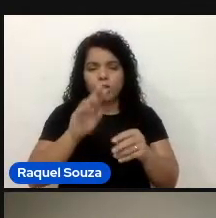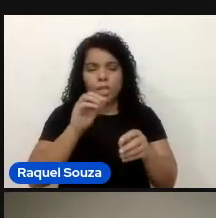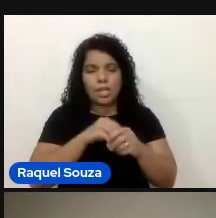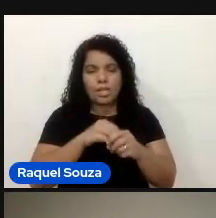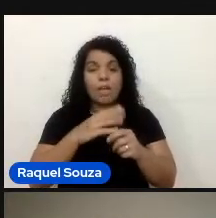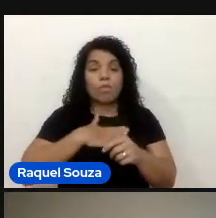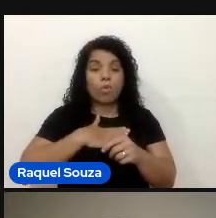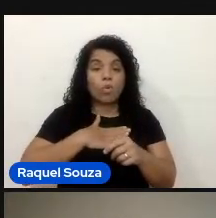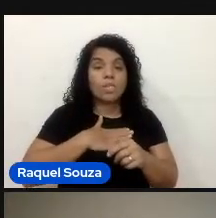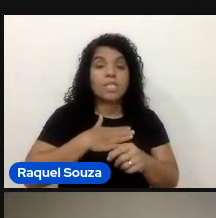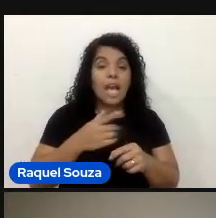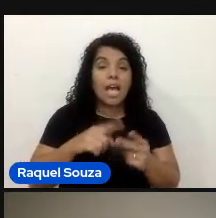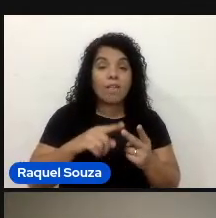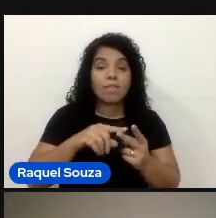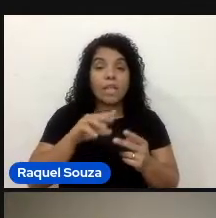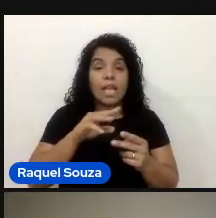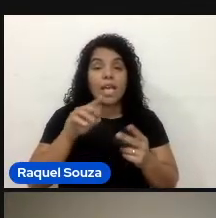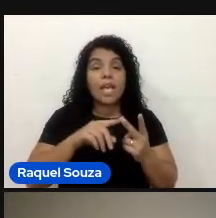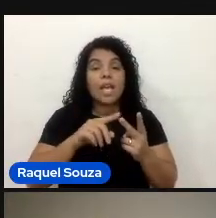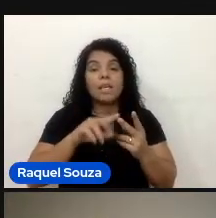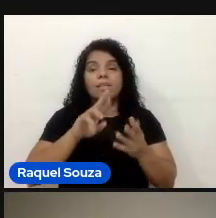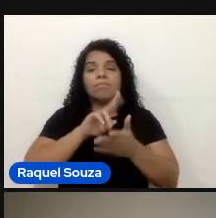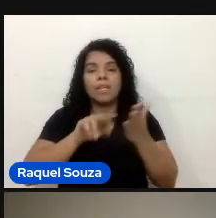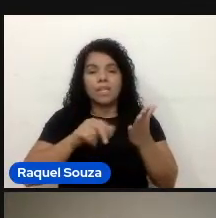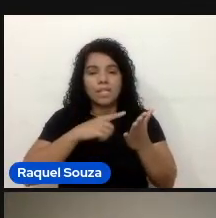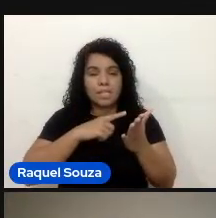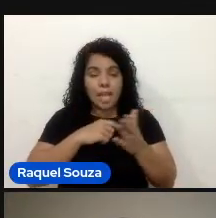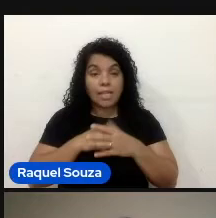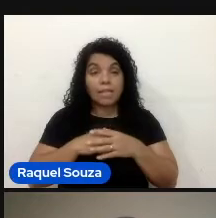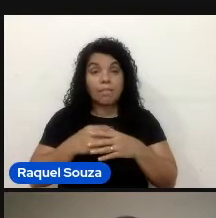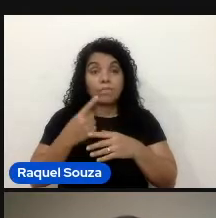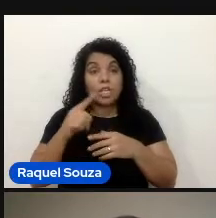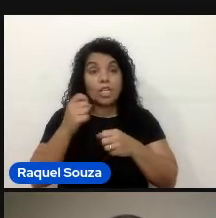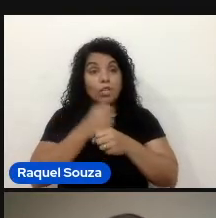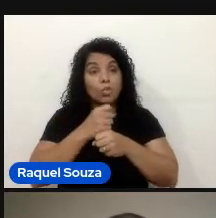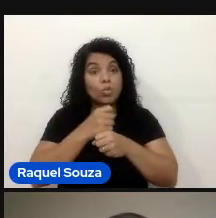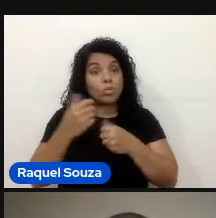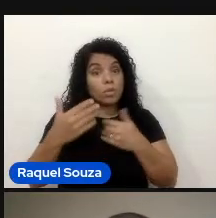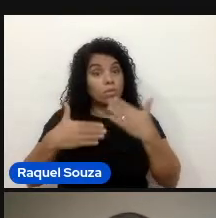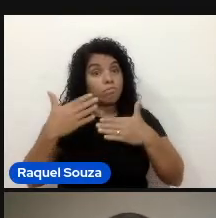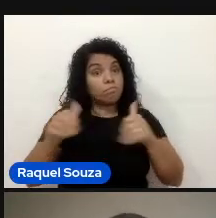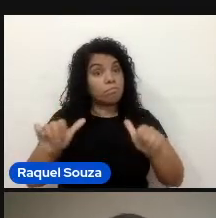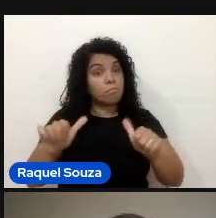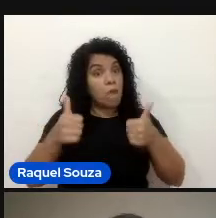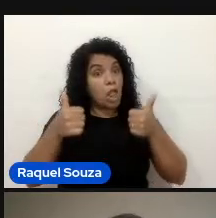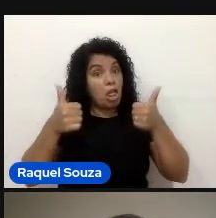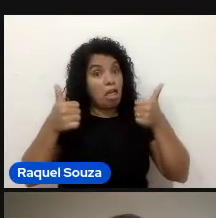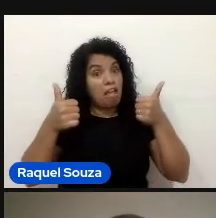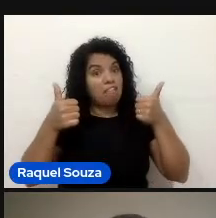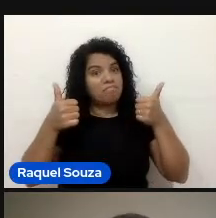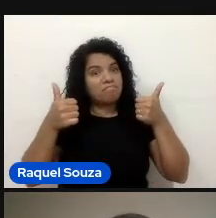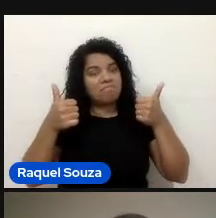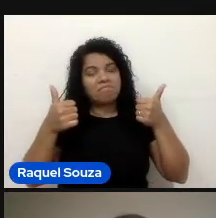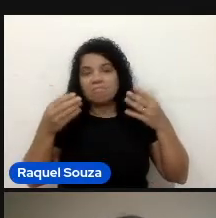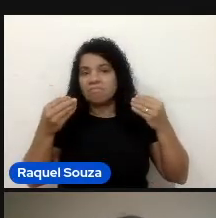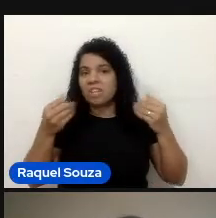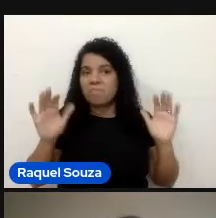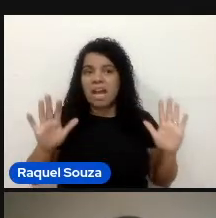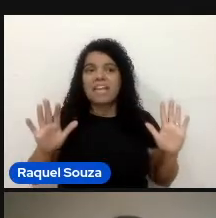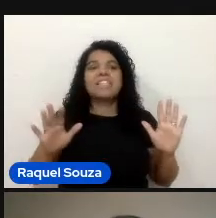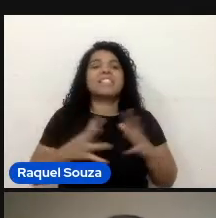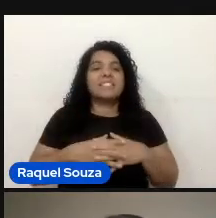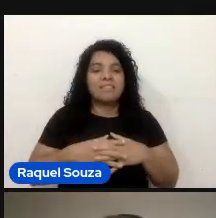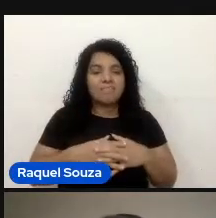WebDriver I/O, etc. E nos últimos anos as coisas melhoraram, né, demais, assim, né? Hoje